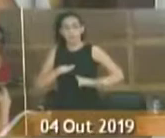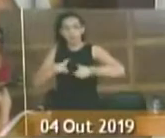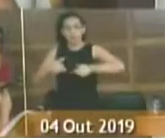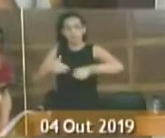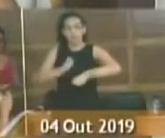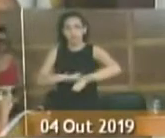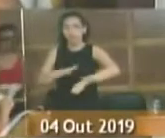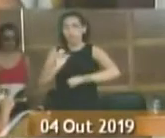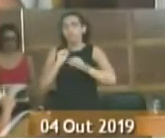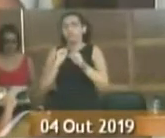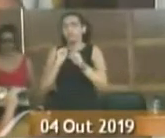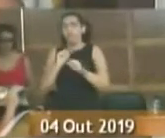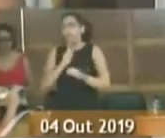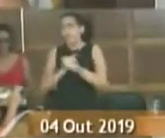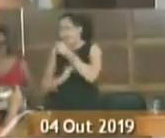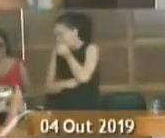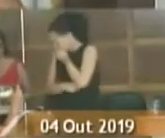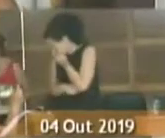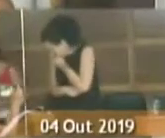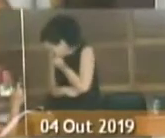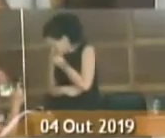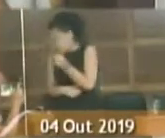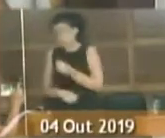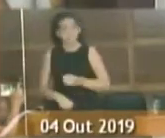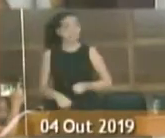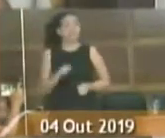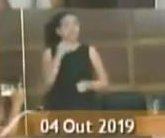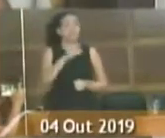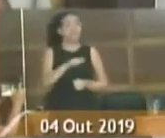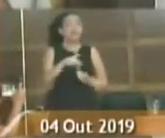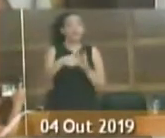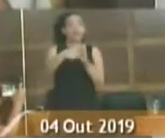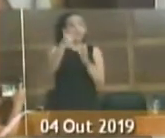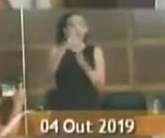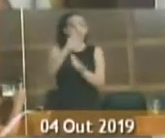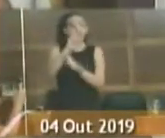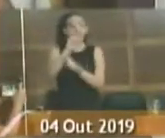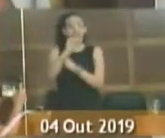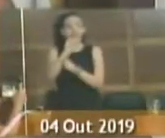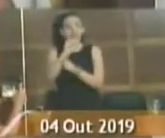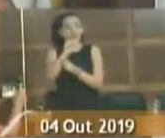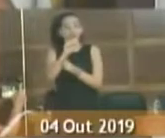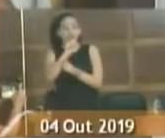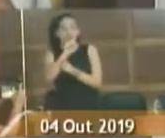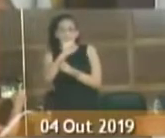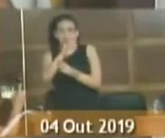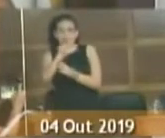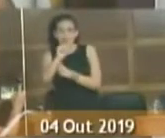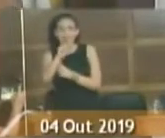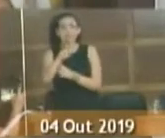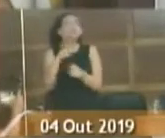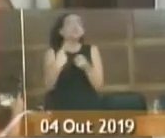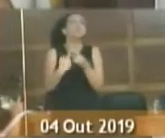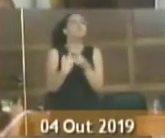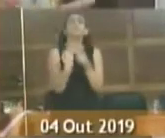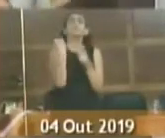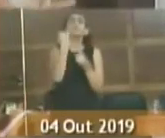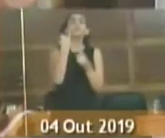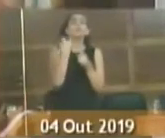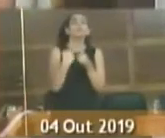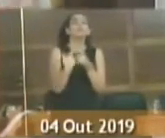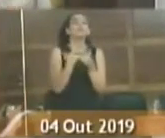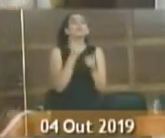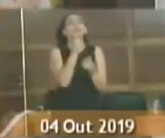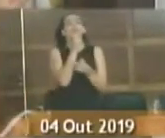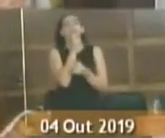ter com esses animais é a castração. Por que que é importante castrar? Porque numa situação dessa, por exemplo, eu